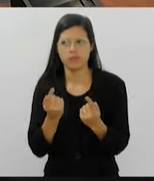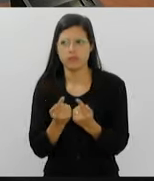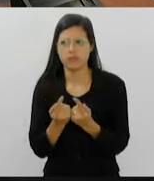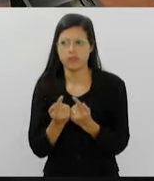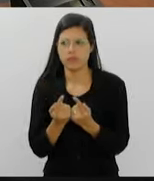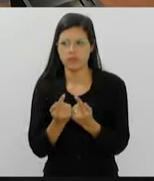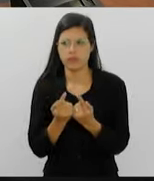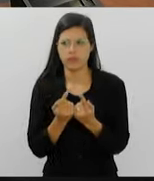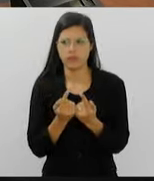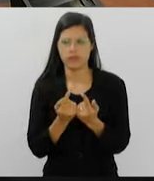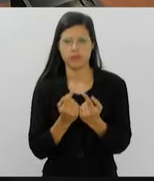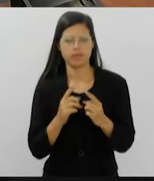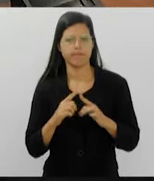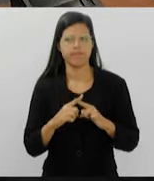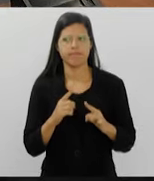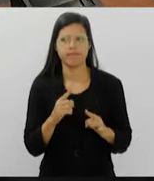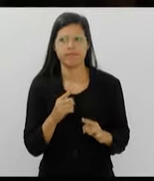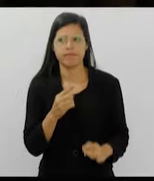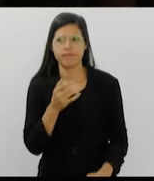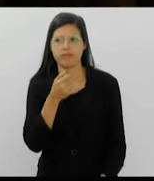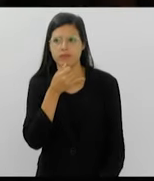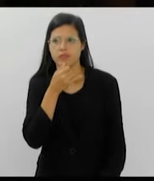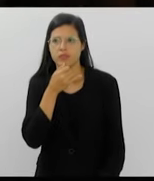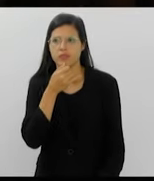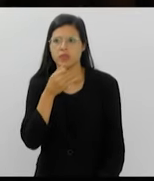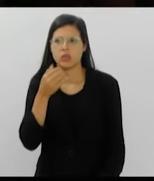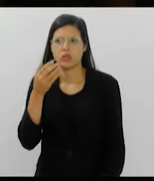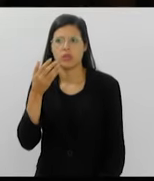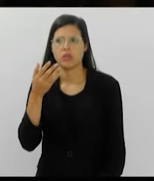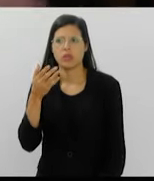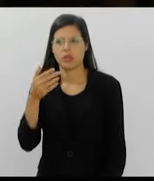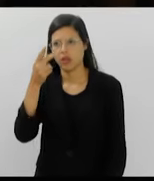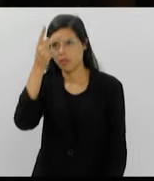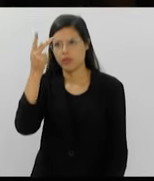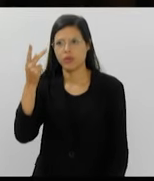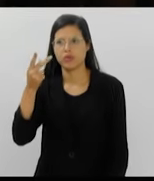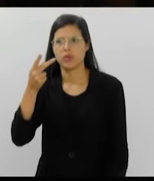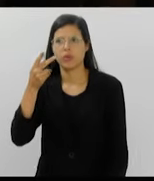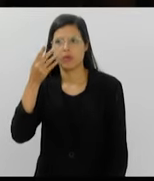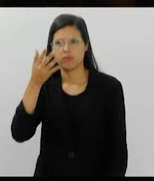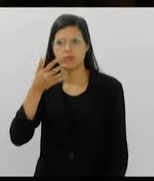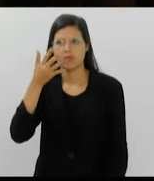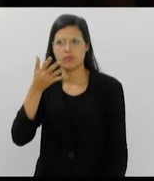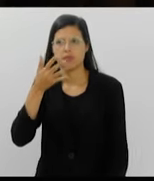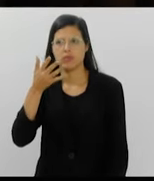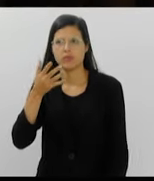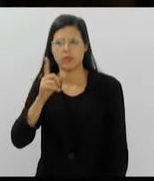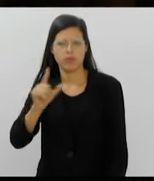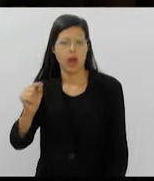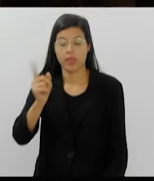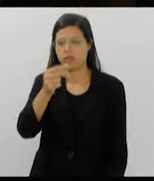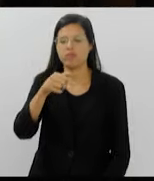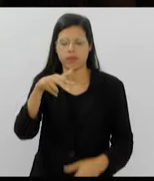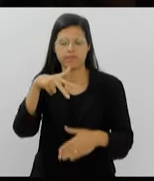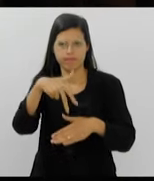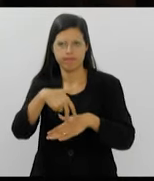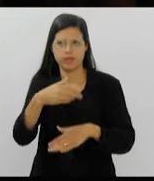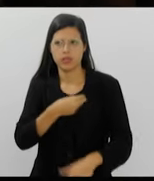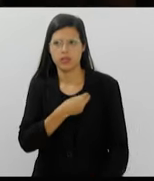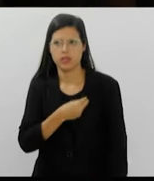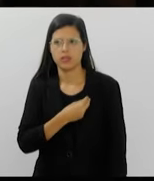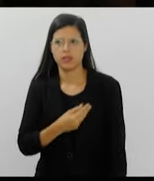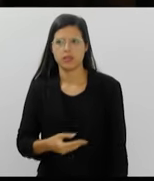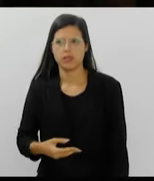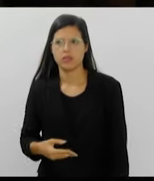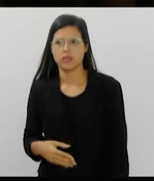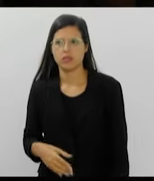eu lamento que o orador que me antecedeu tenha ido embora. Não, está aqui ainda. Está aqui ainda. Eu escutei atentamente,